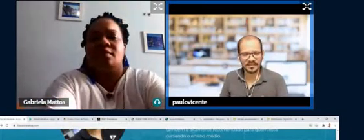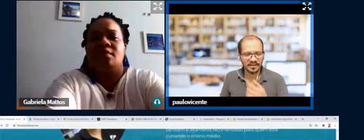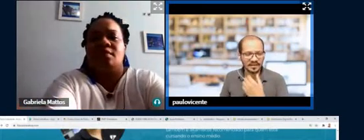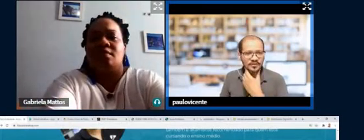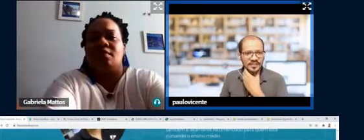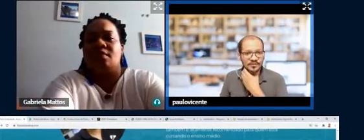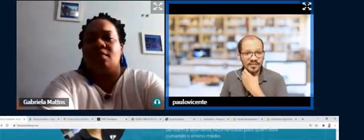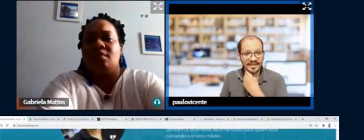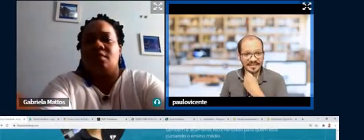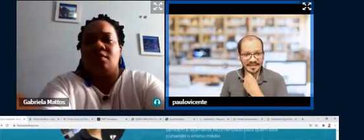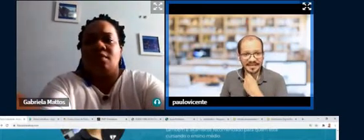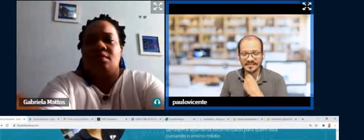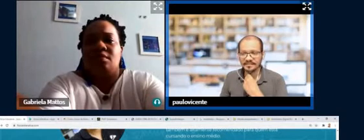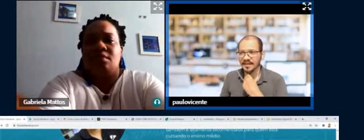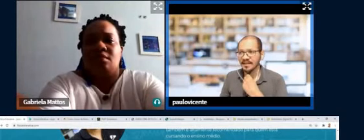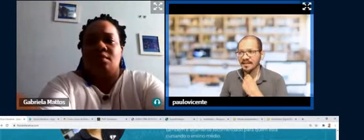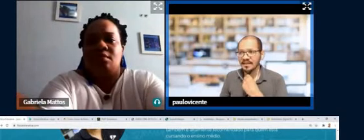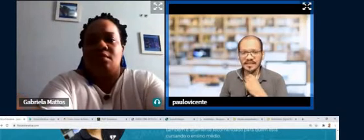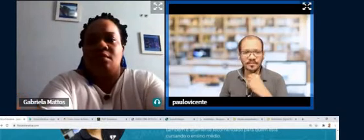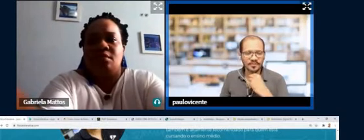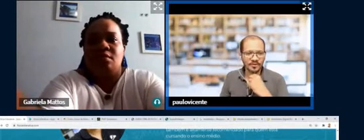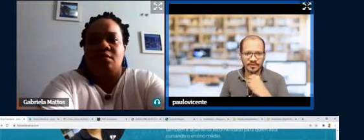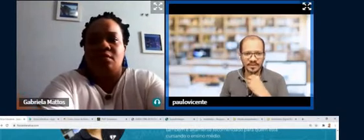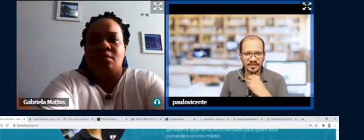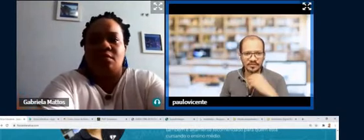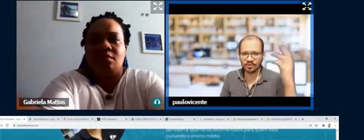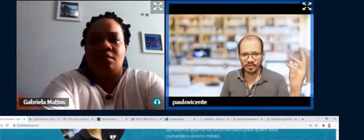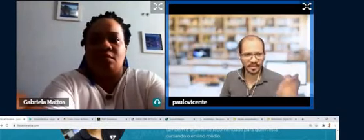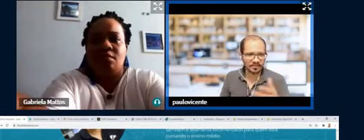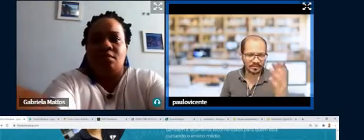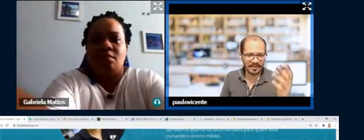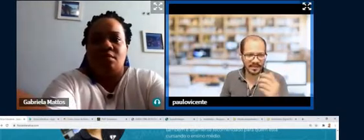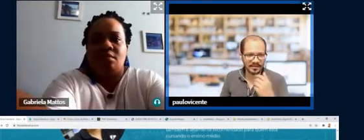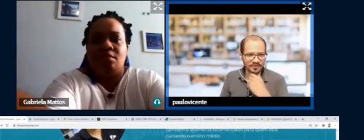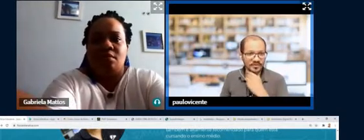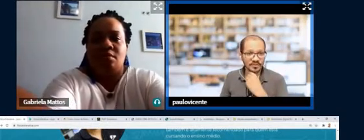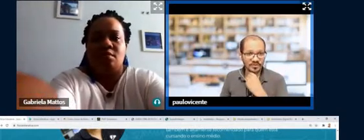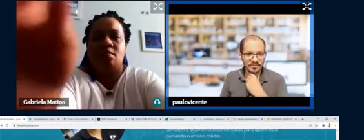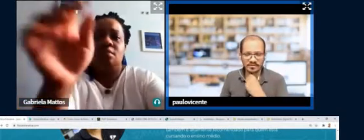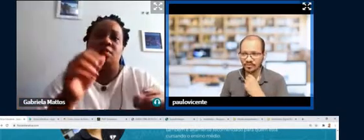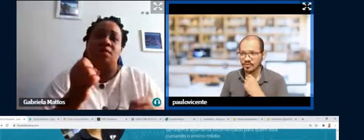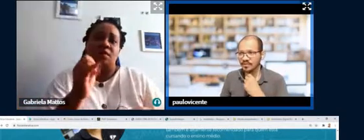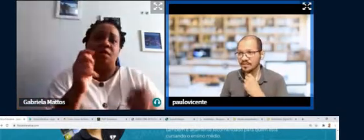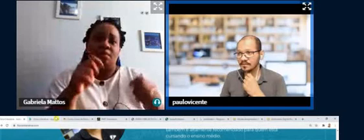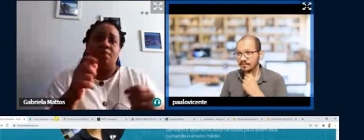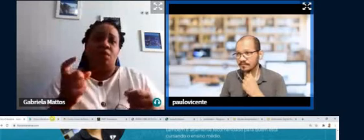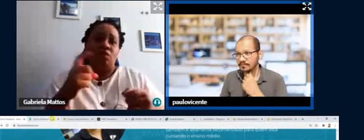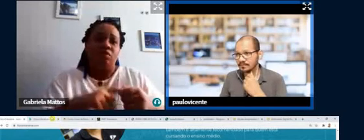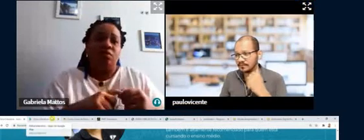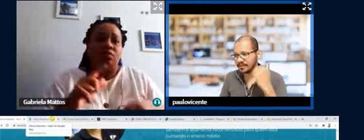breve eu vou estar divulgando mais detalhes, tá? E aí depois eu posso voltar aqui num outro momento para resolver questões junto com